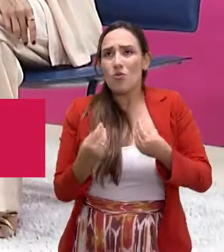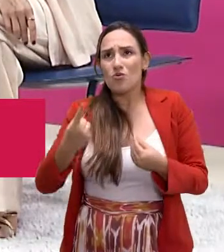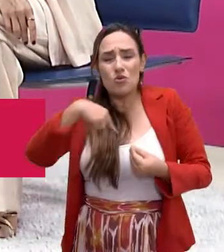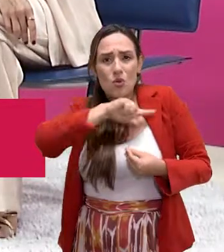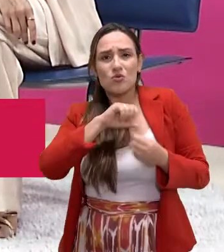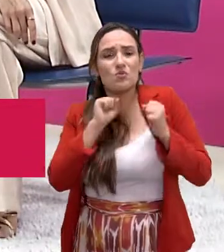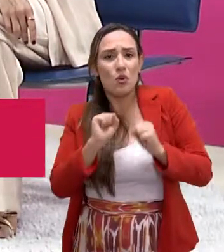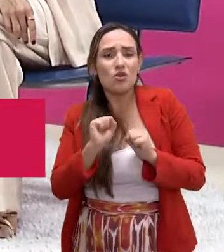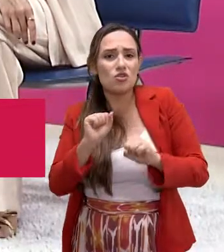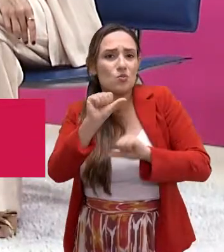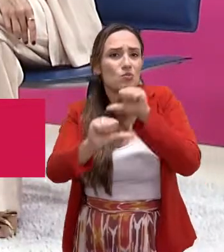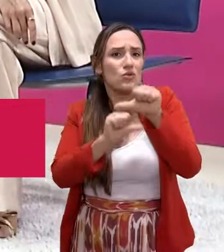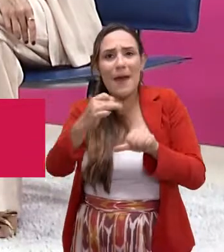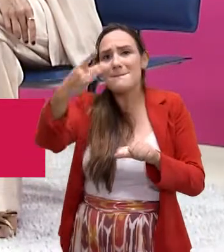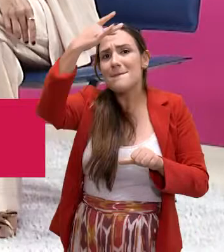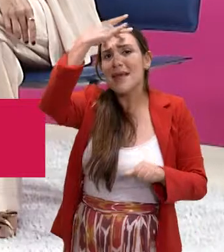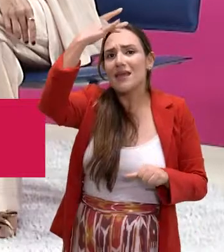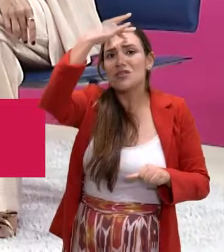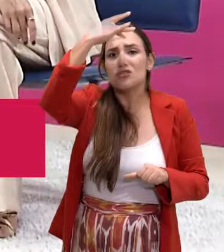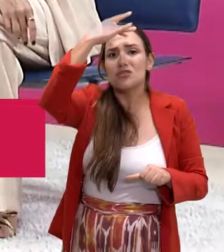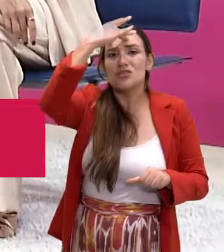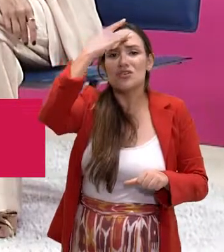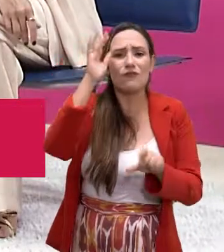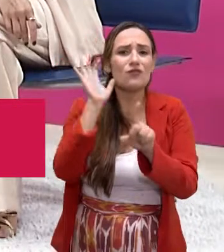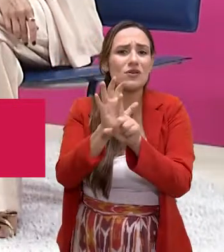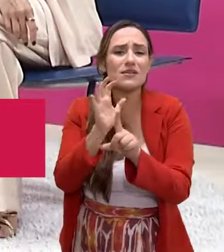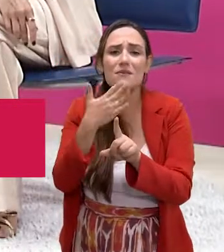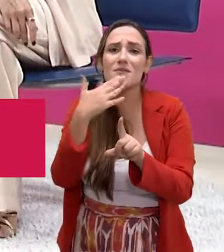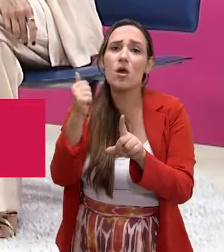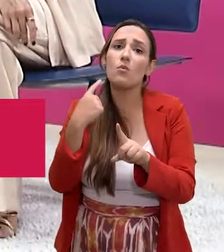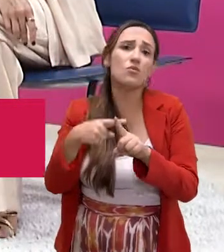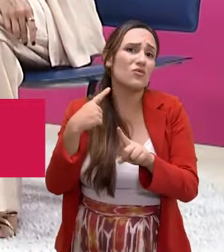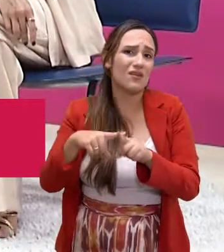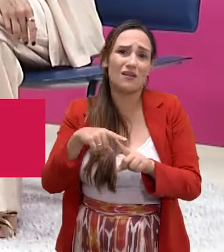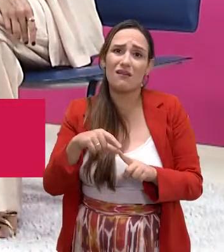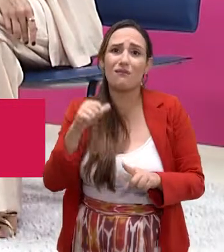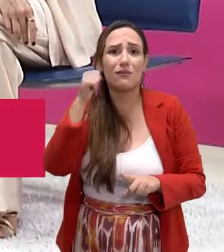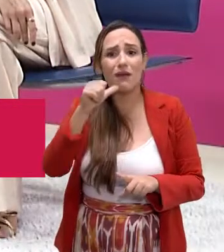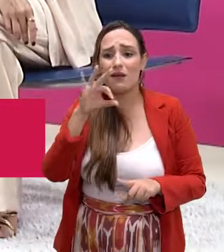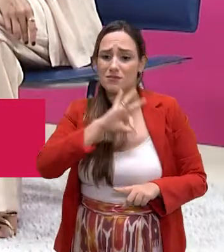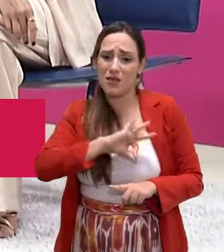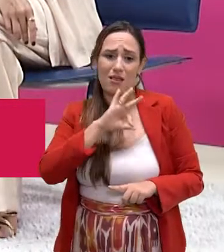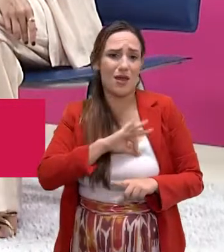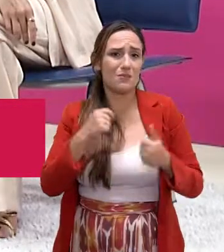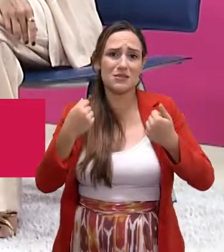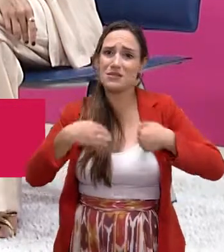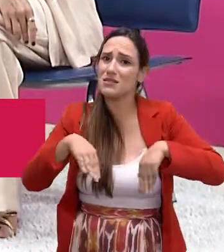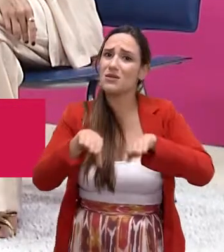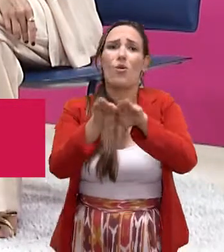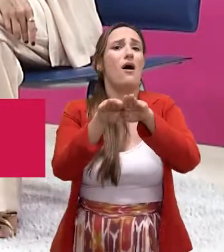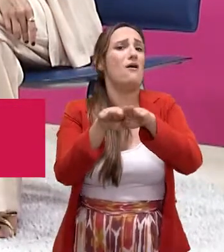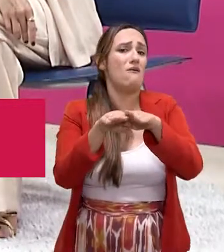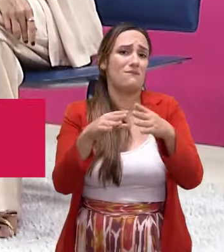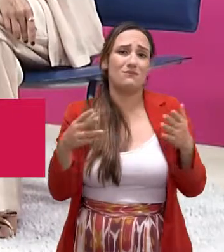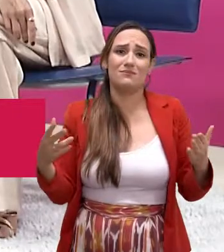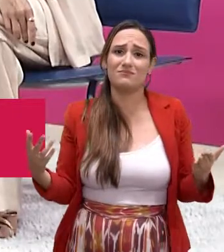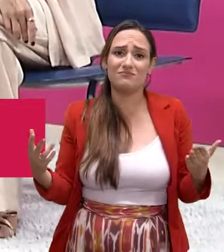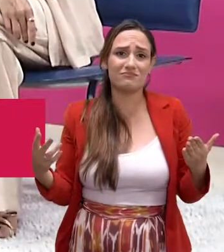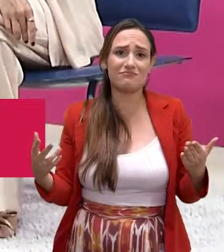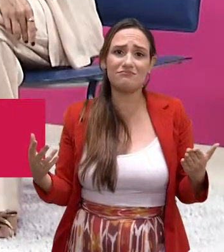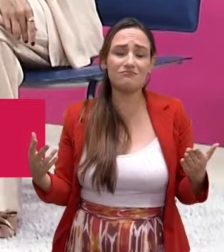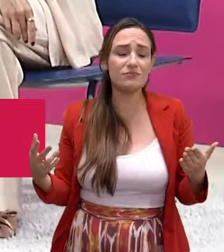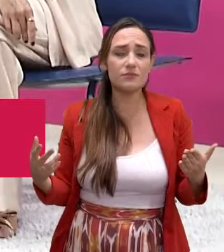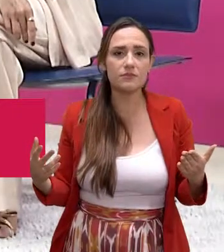com uma mudança de mentalidade para que as remunerações das mulheres possam ser mais iguais, né, no sentido